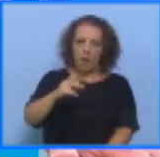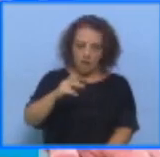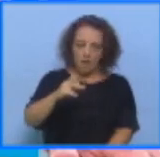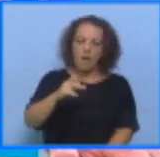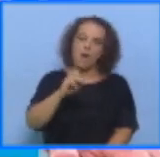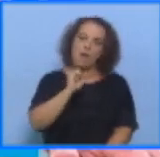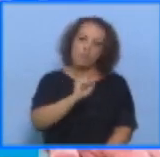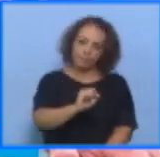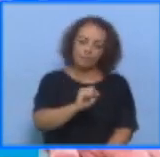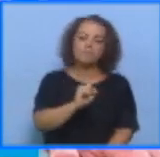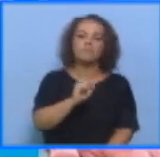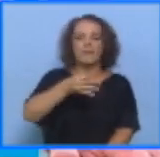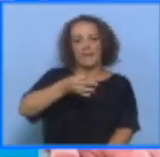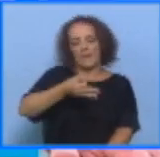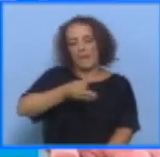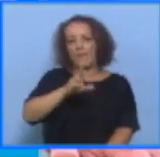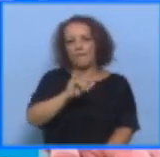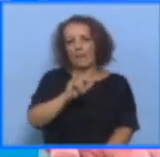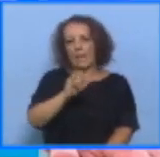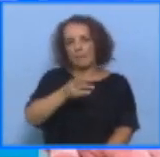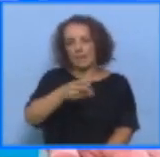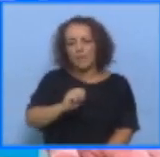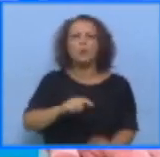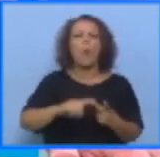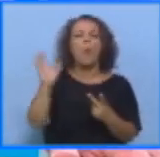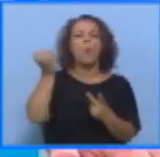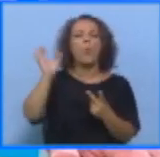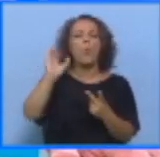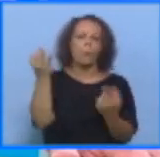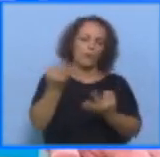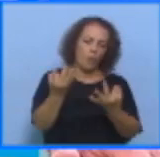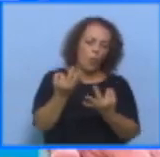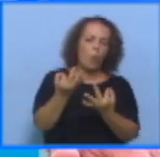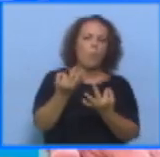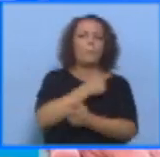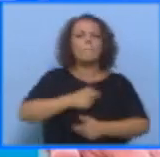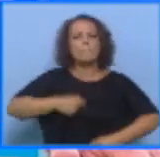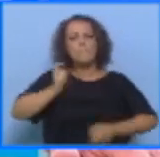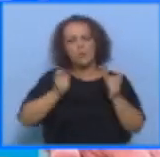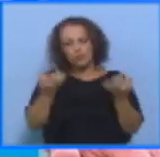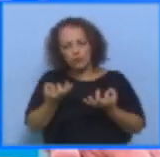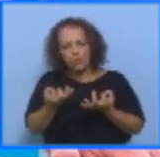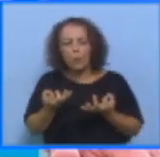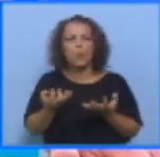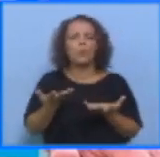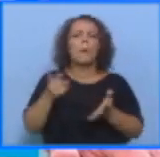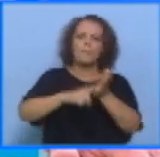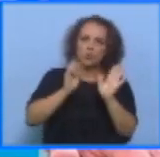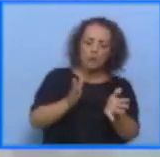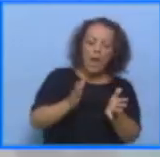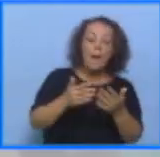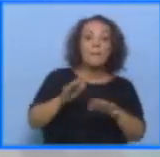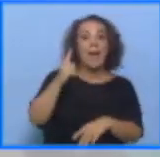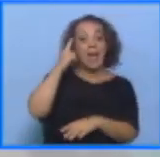E também já tivemos alguns capítulos, sei lá, na Colômbia, eu, por exemplo, estive na Colômbia, já houve no México, nos Estados Unidos, mas na Ásia